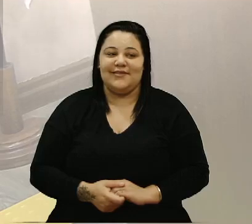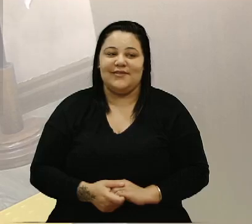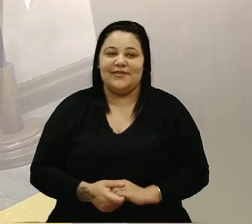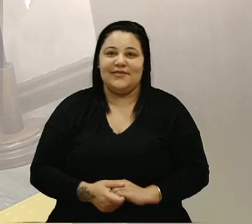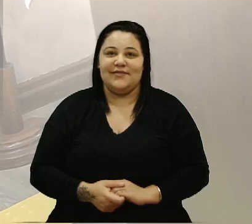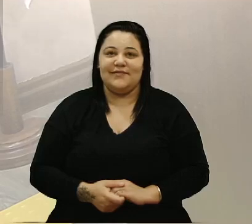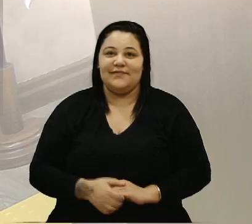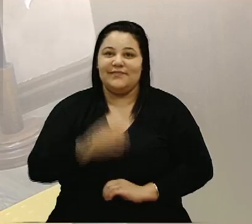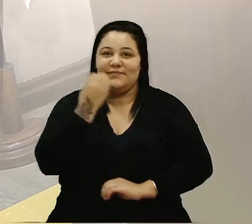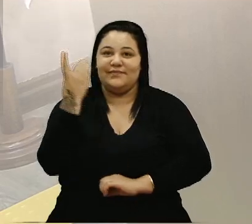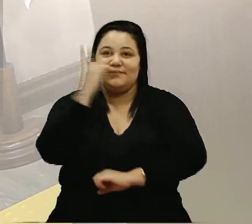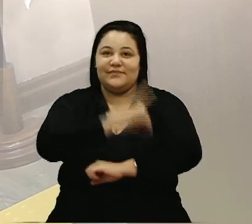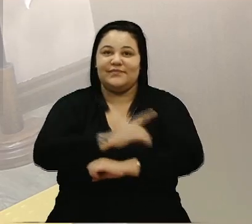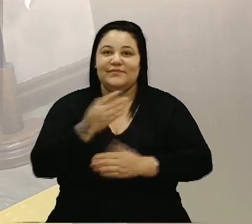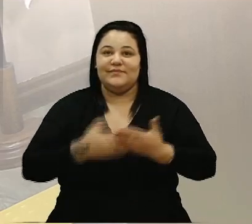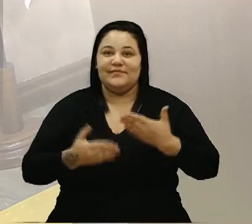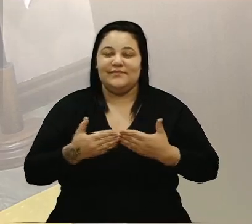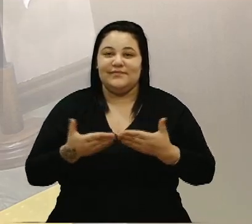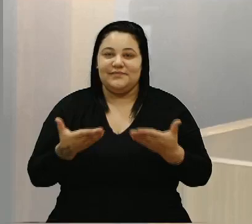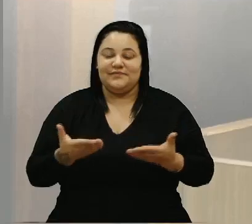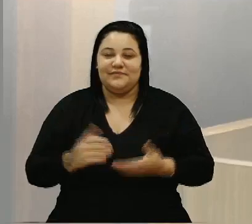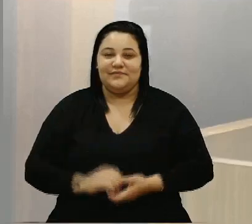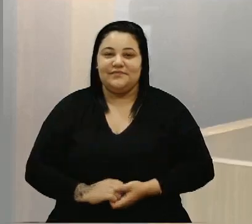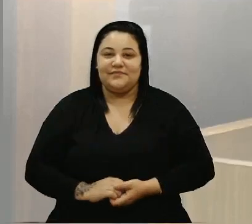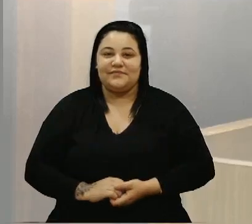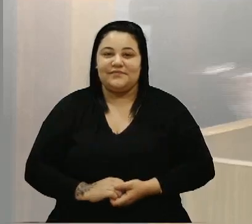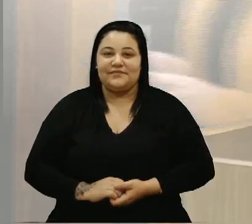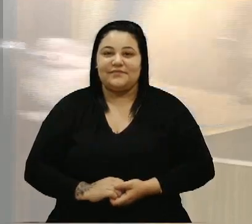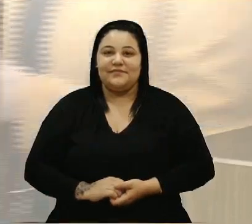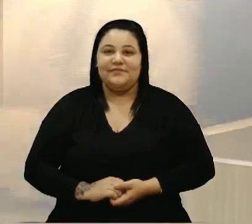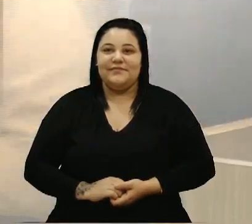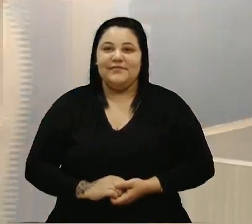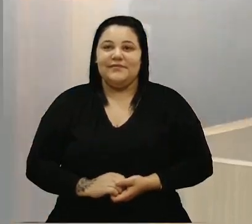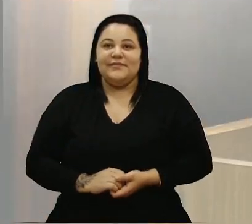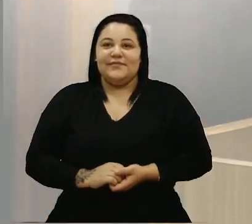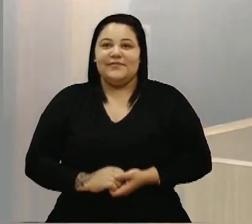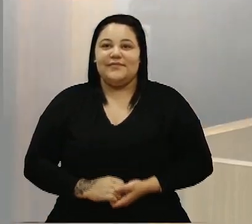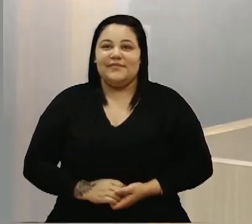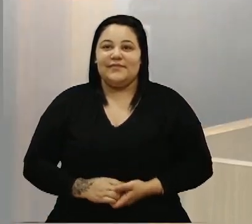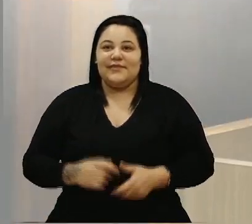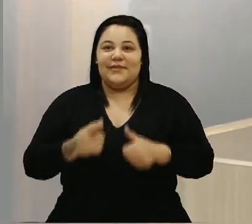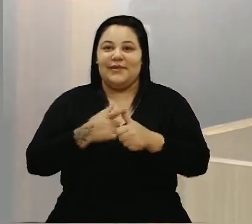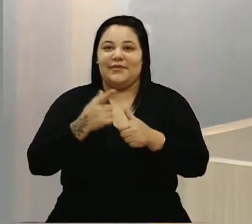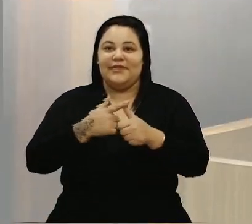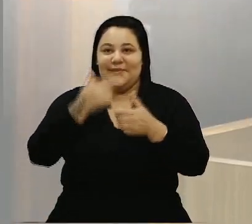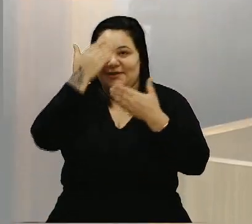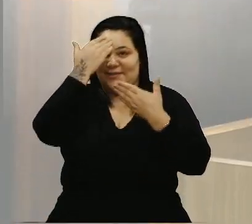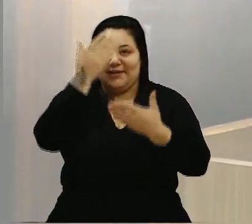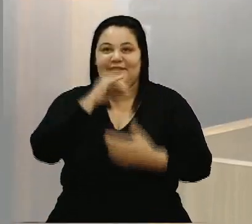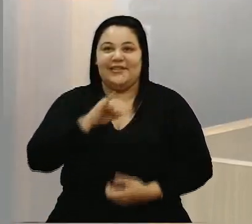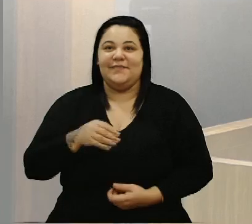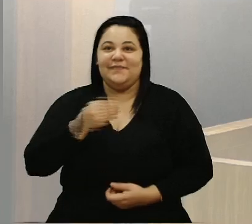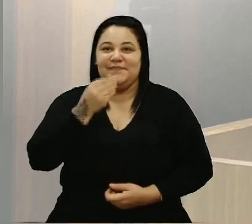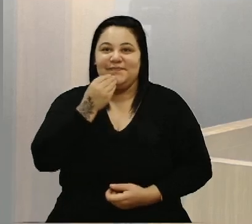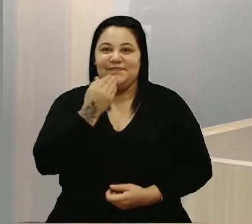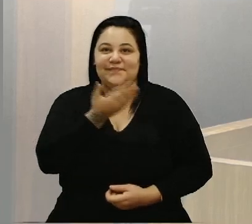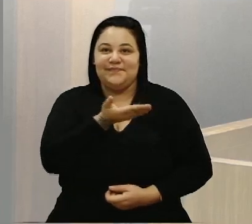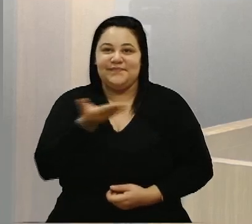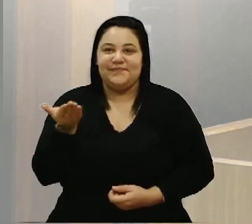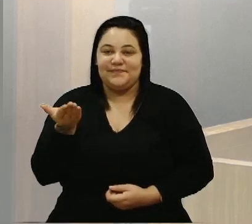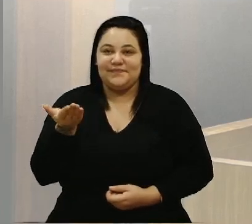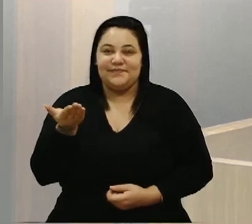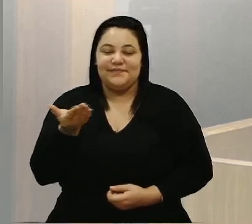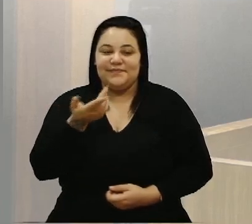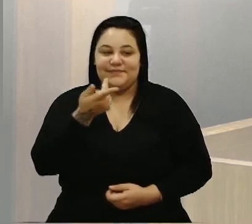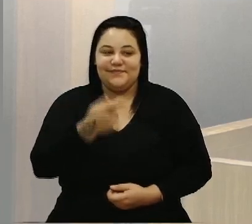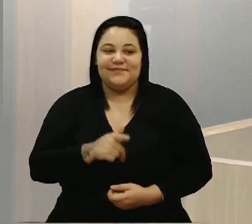Bom dia a todos. Em primeiro lugar, agradecer a oportunidade que é nos dada mais uma vez por essa